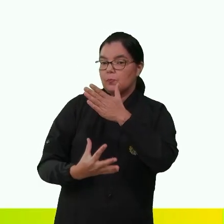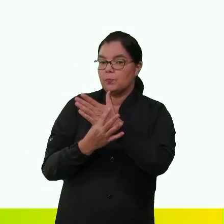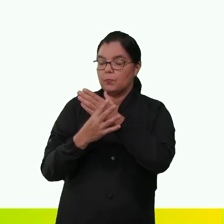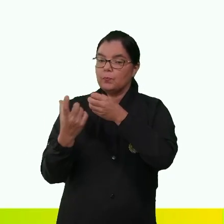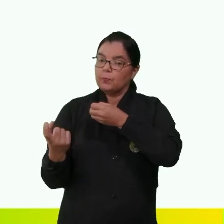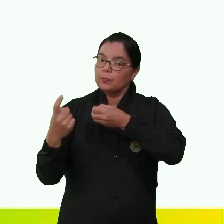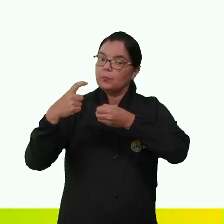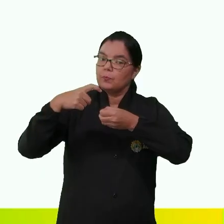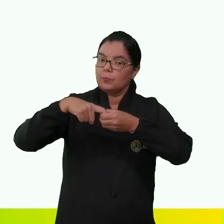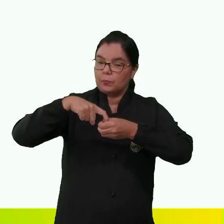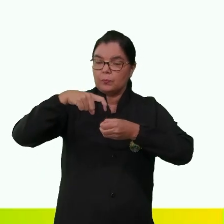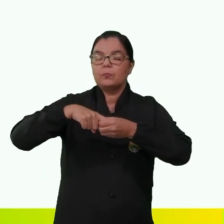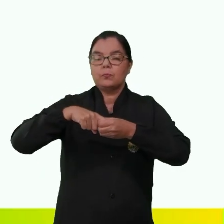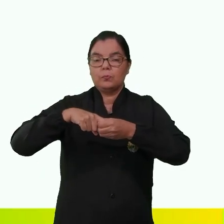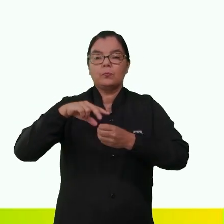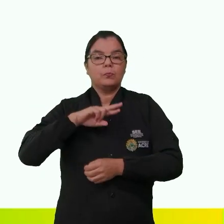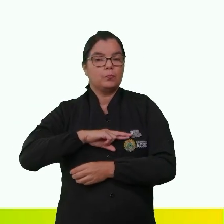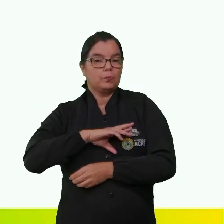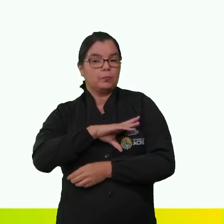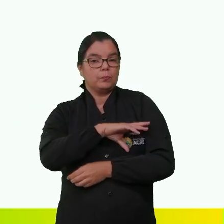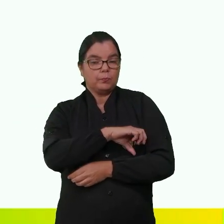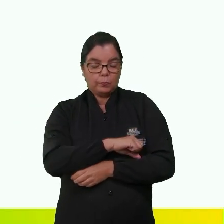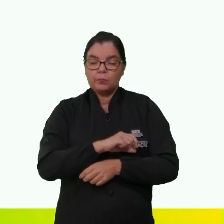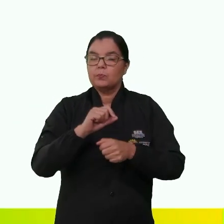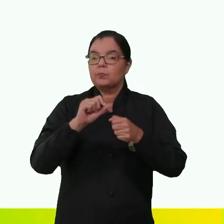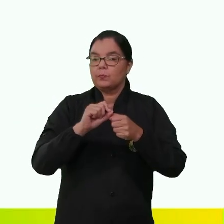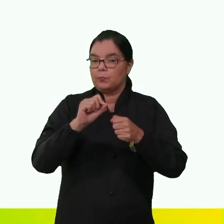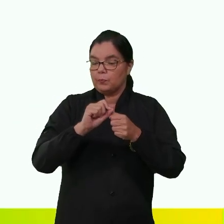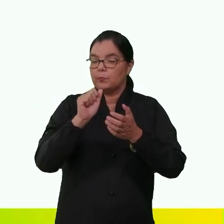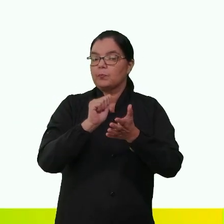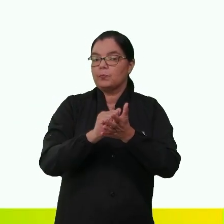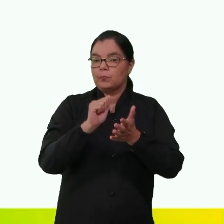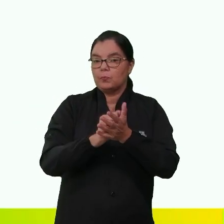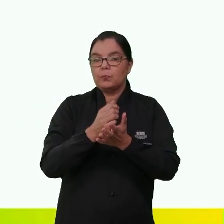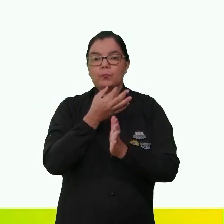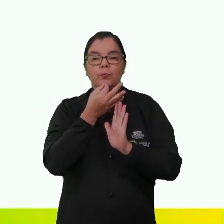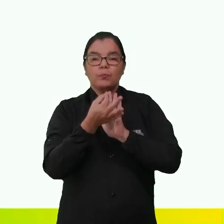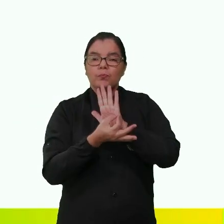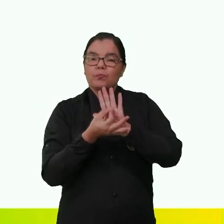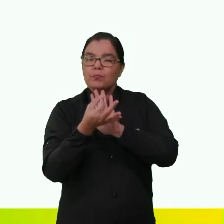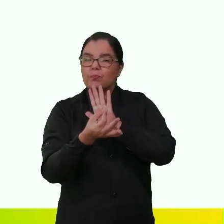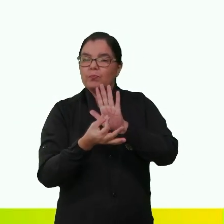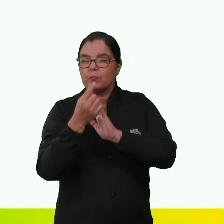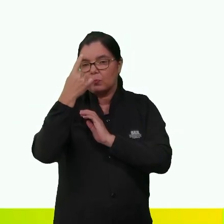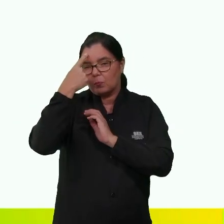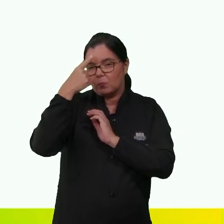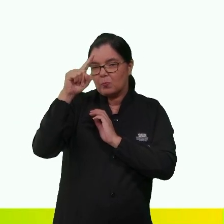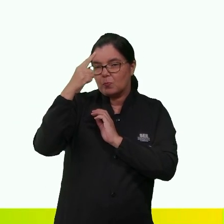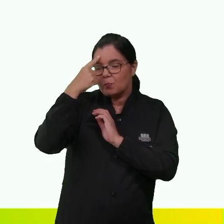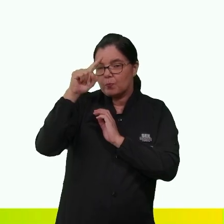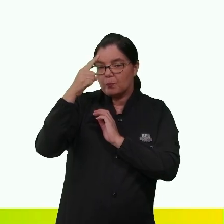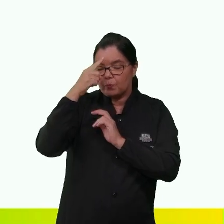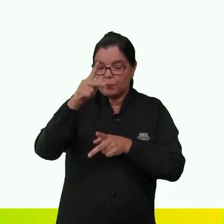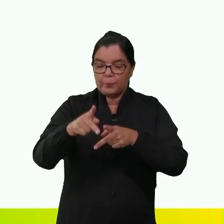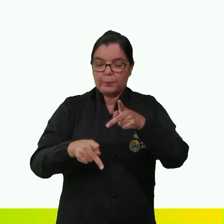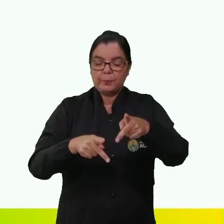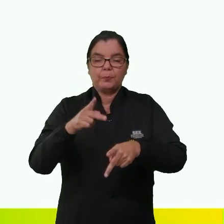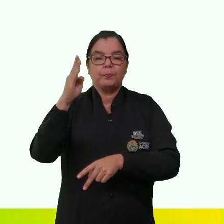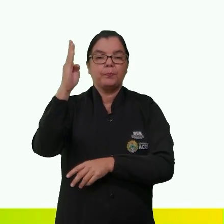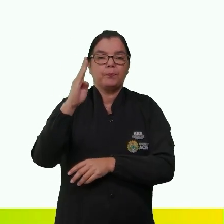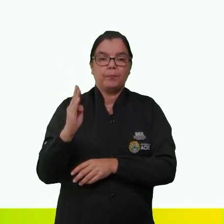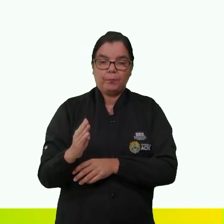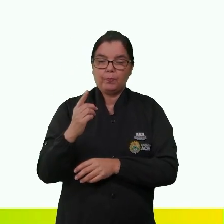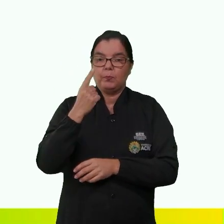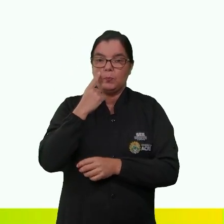ele volta aqui ao romantismo e ele produz uma obra que critica essa idealização do povo brasileiro.